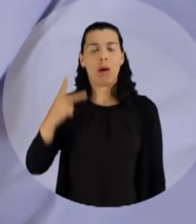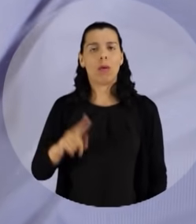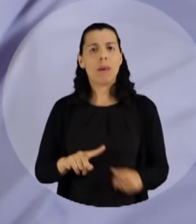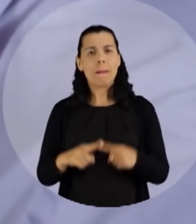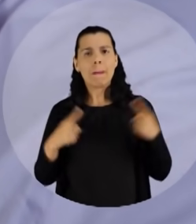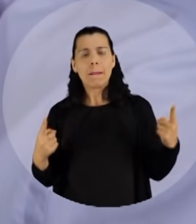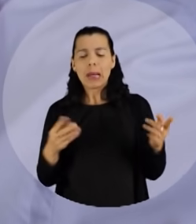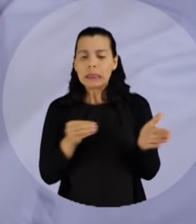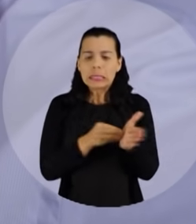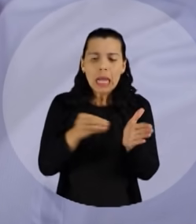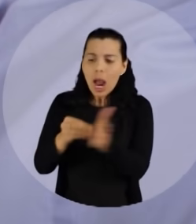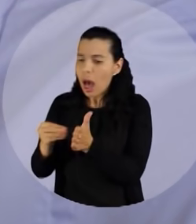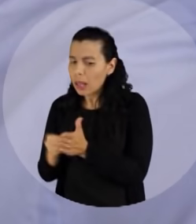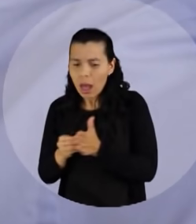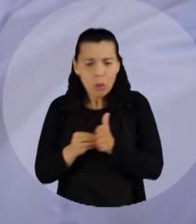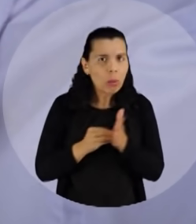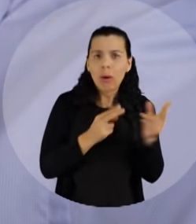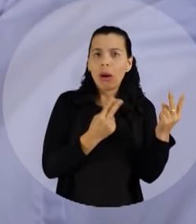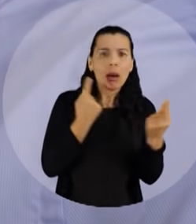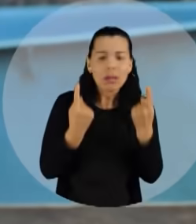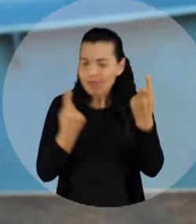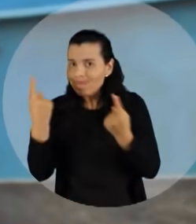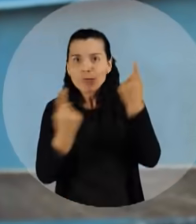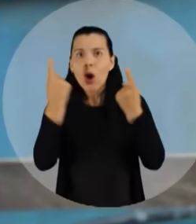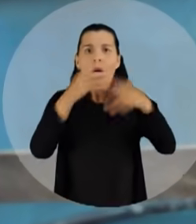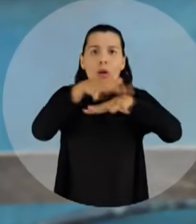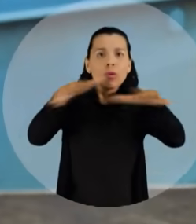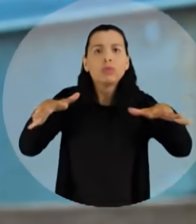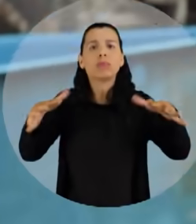Mas parece que cada um está sozinho no meio da multidão.